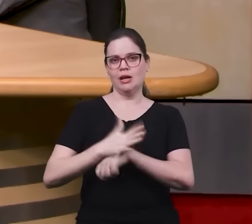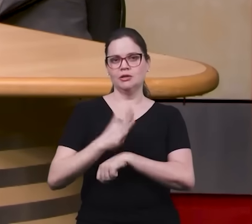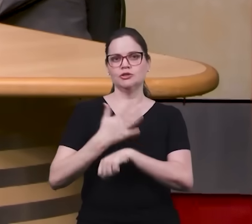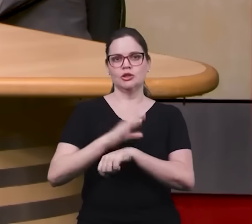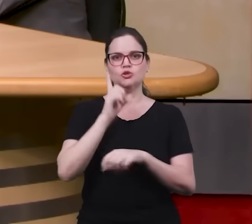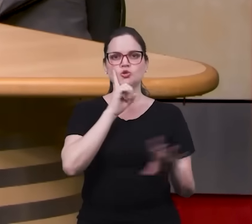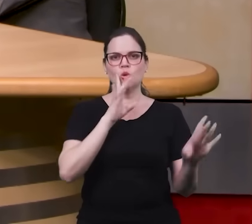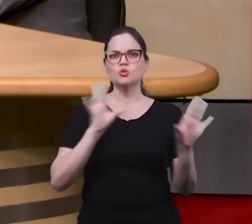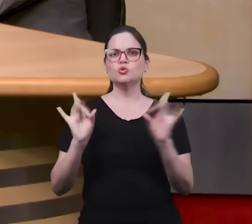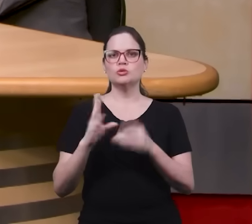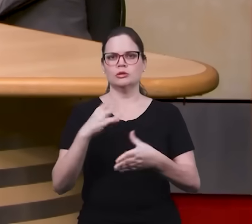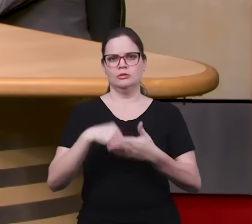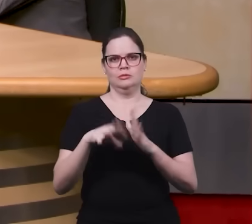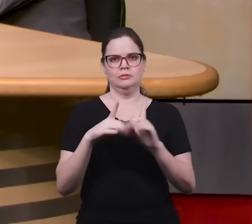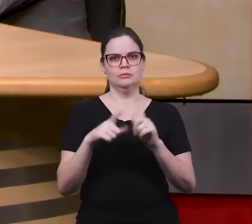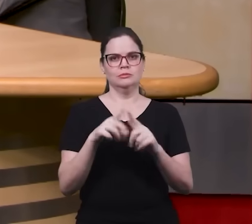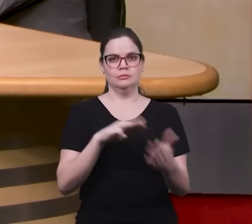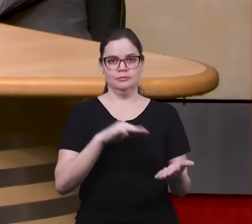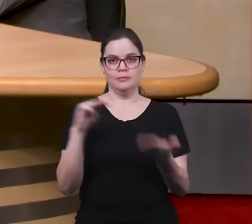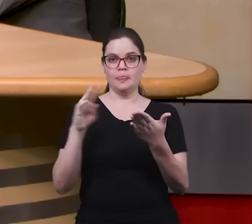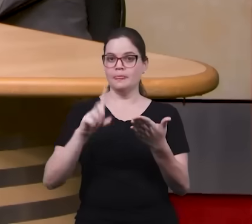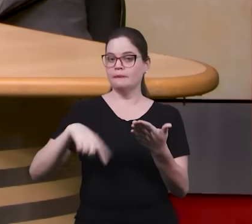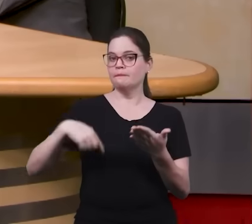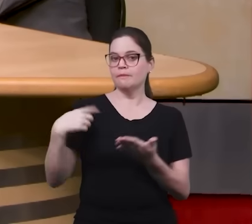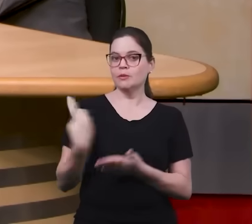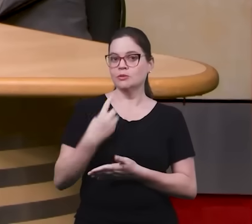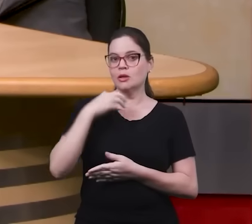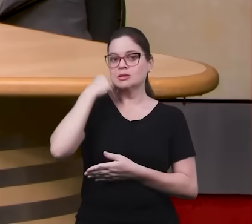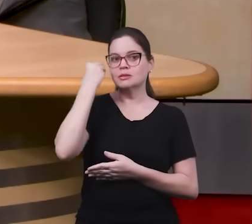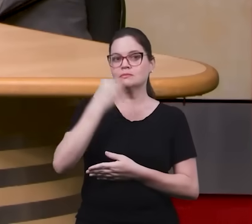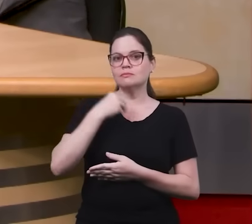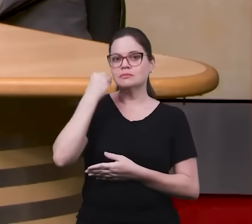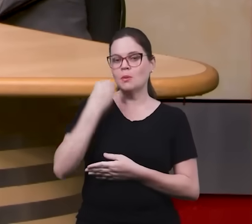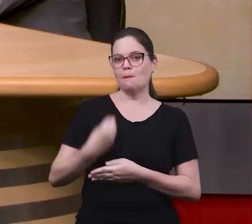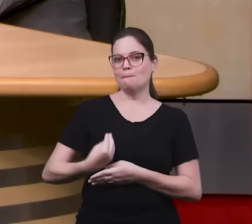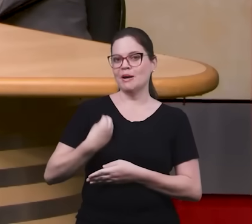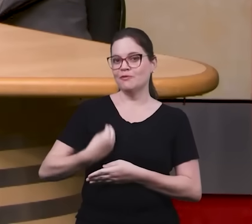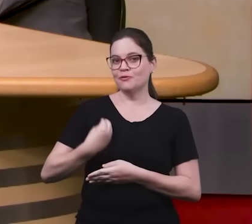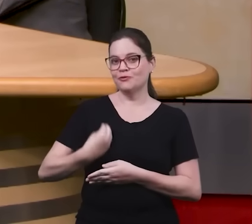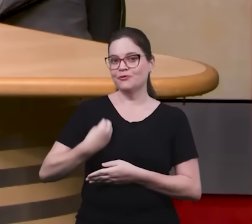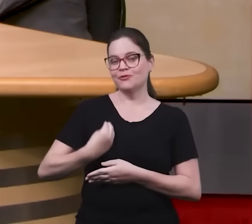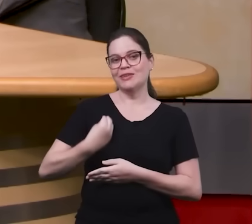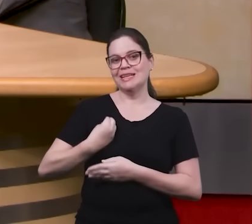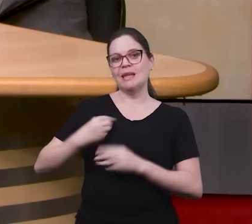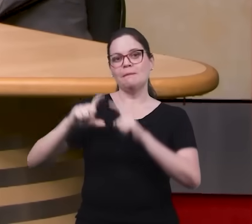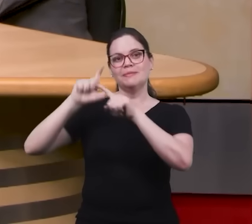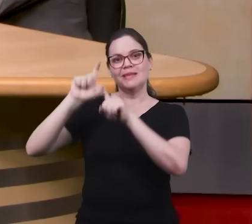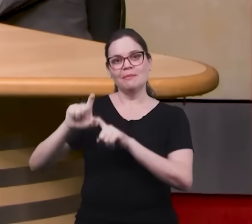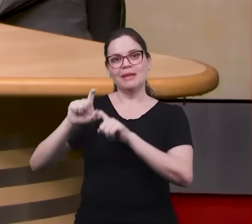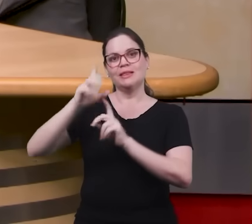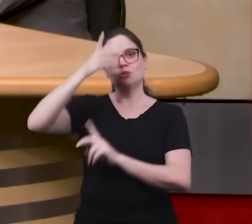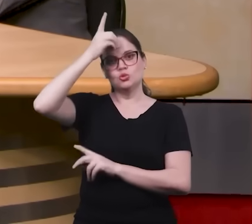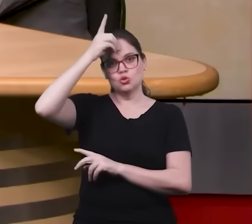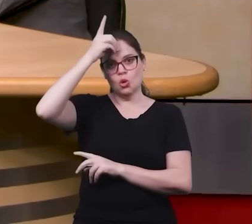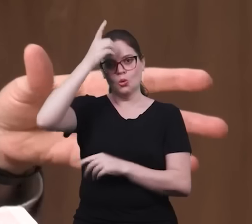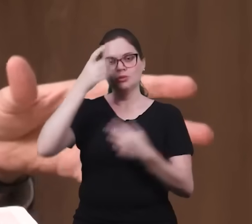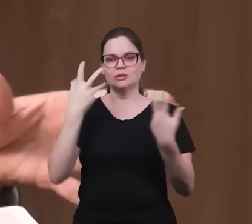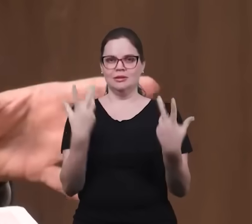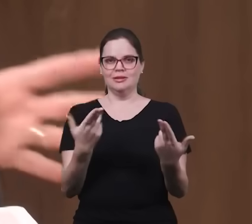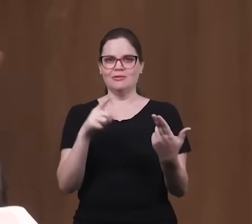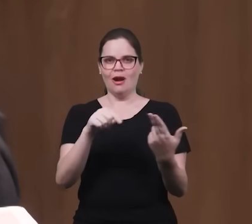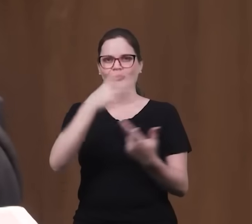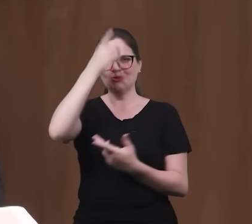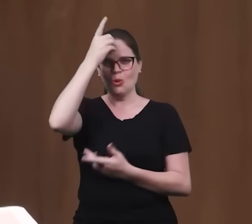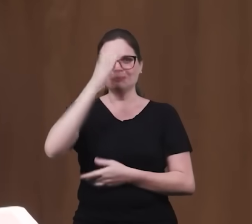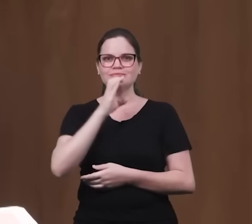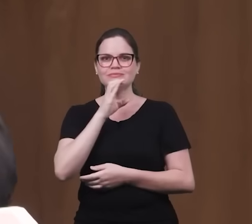realidade. E quando a gente experimenta uma vida com os dons espirituais, de forma